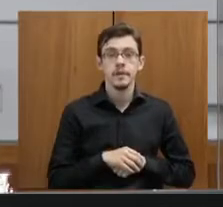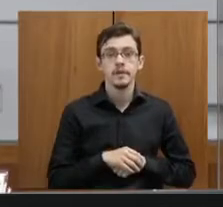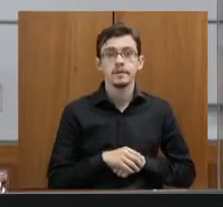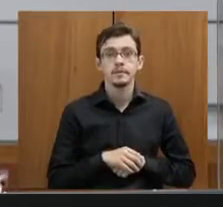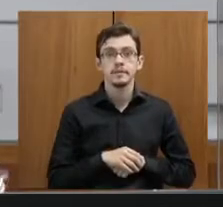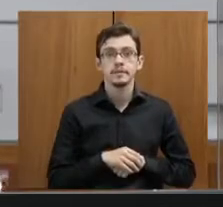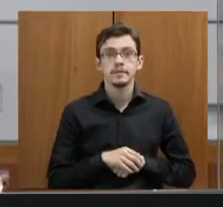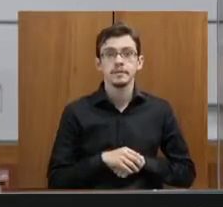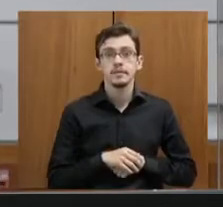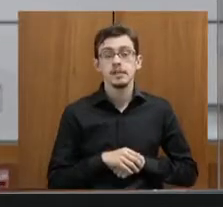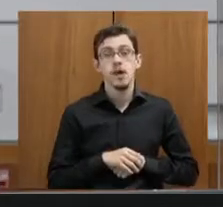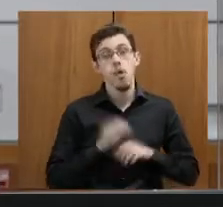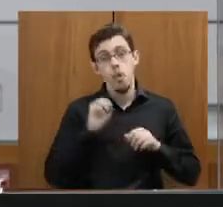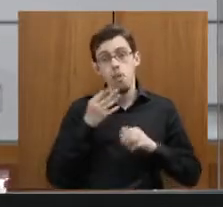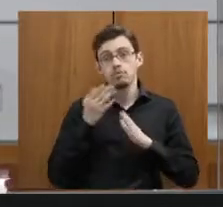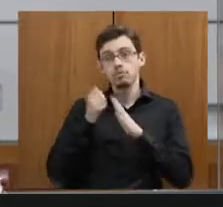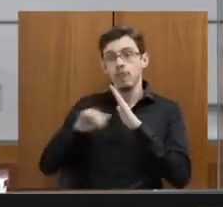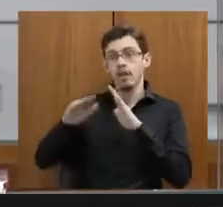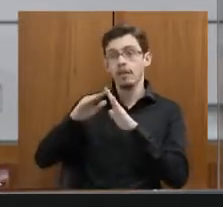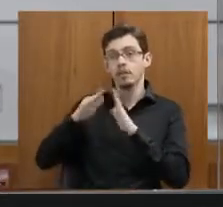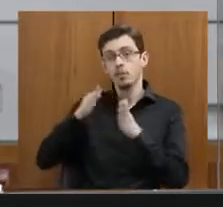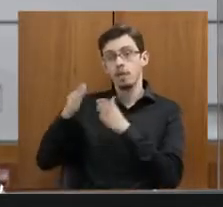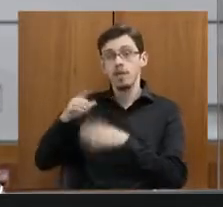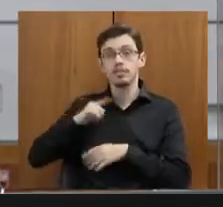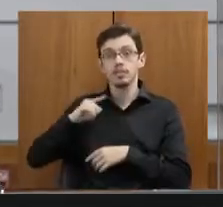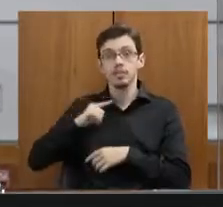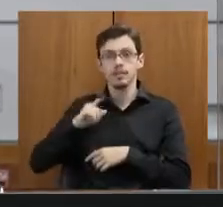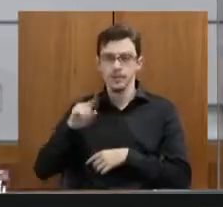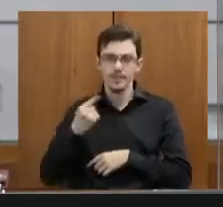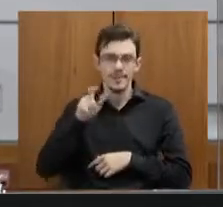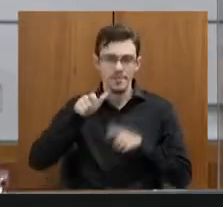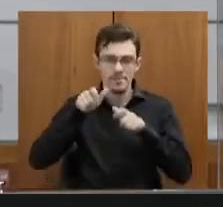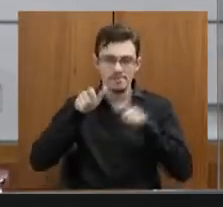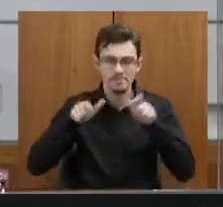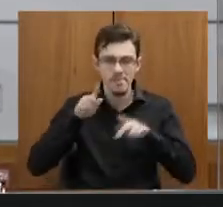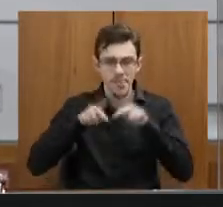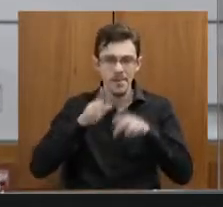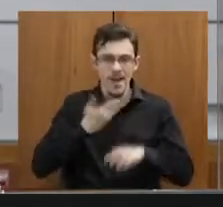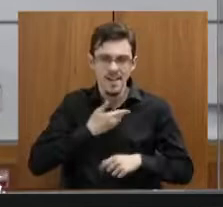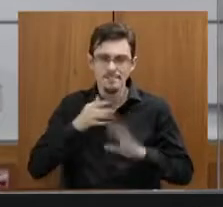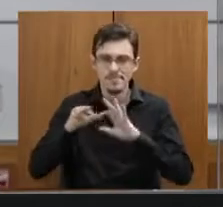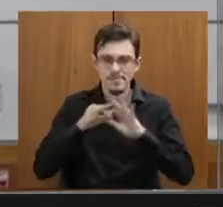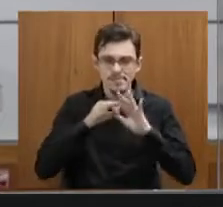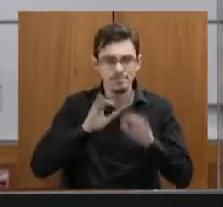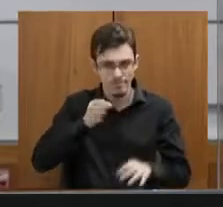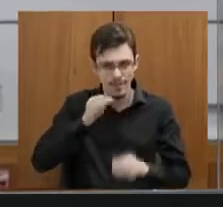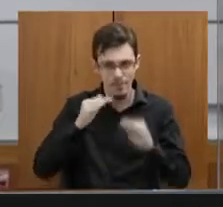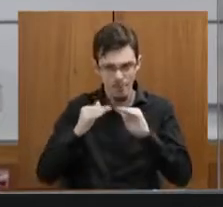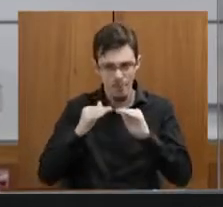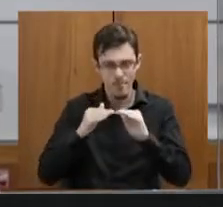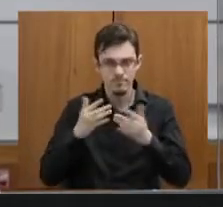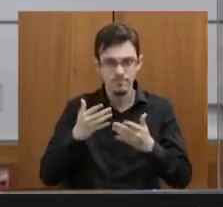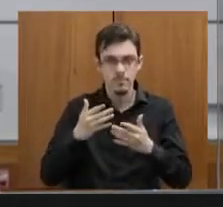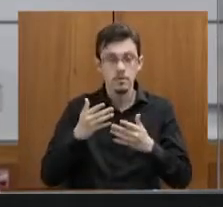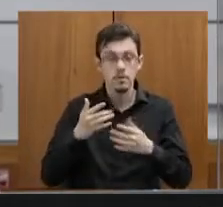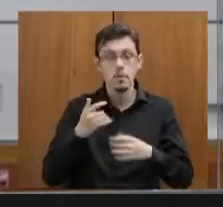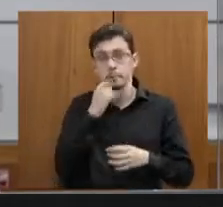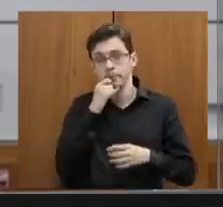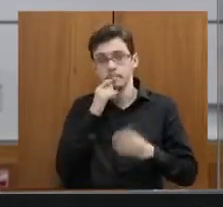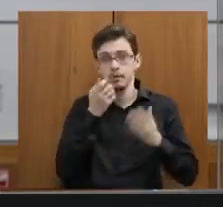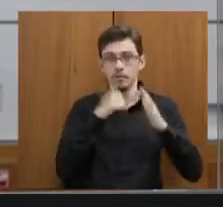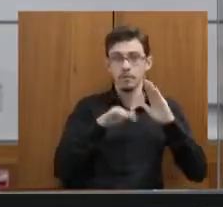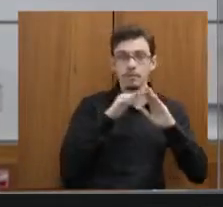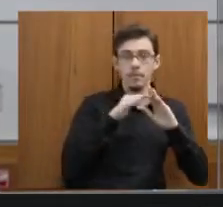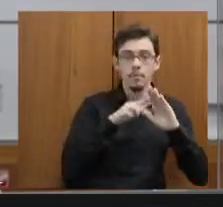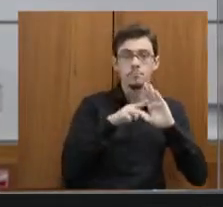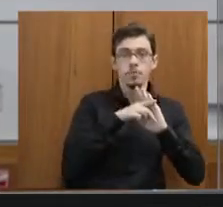casa é na casa do do amigo né porque nós somos um povo amigo tão não um povo acolhedor um pouco faz tudo junto né não Independentes eu sou